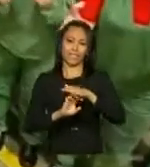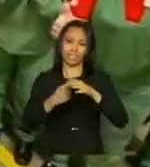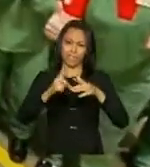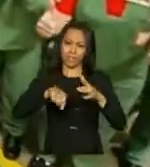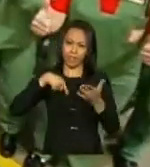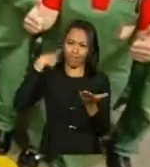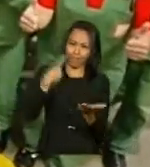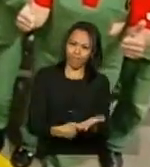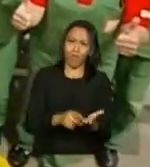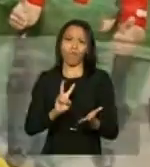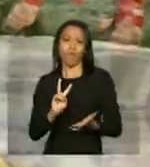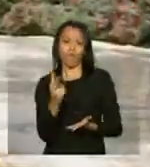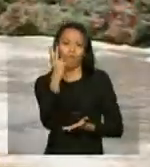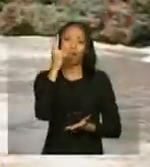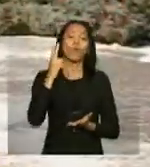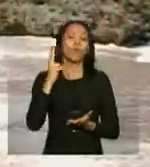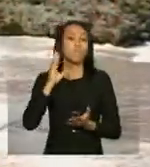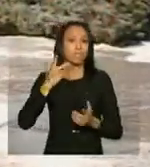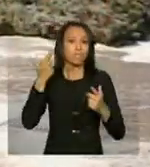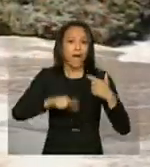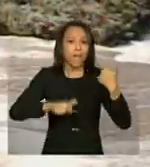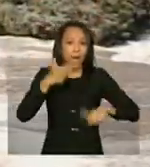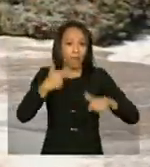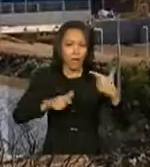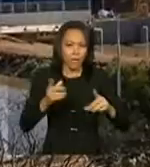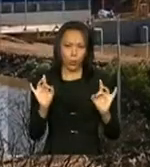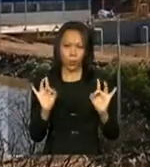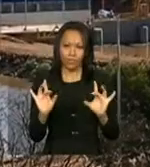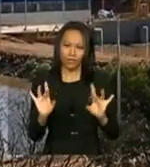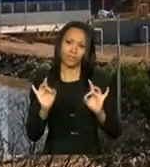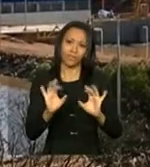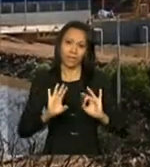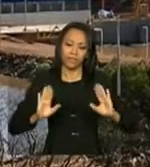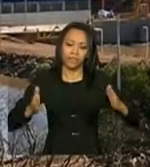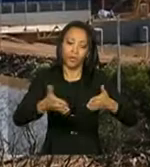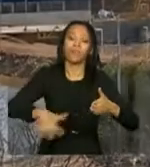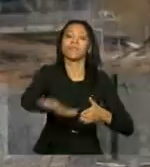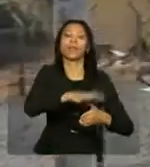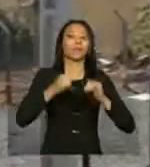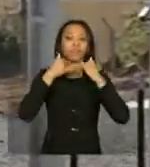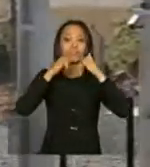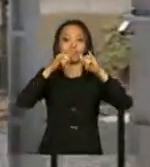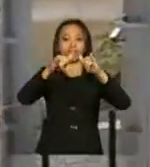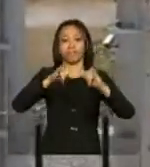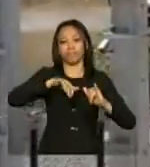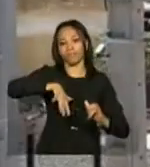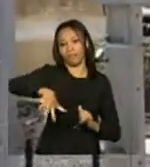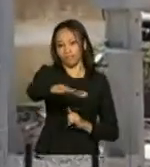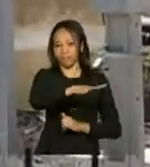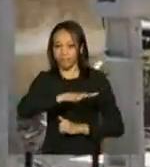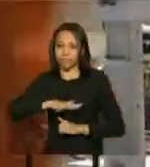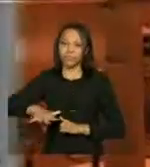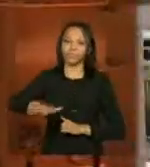valores e investindo na melhoria da medição e proteção do sistema elétrico global.